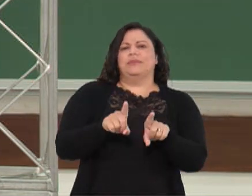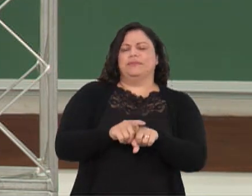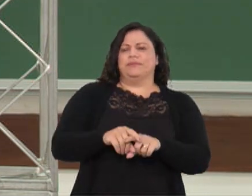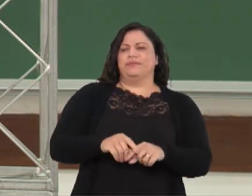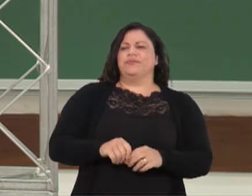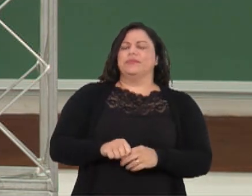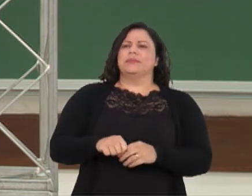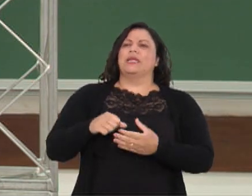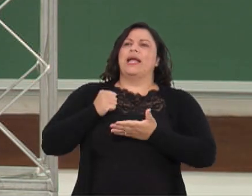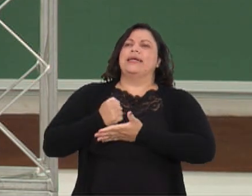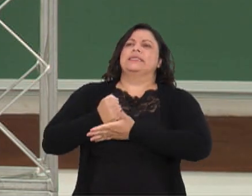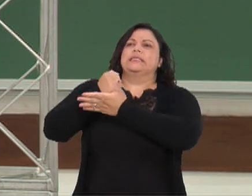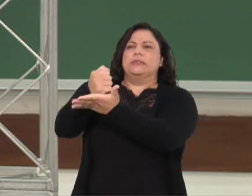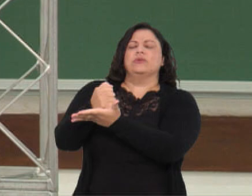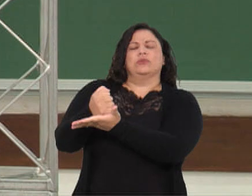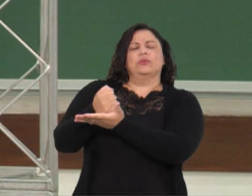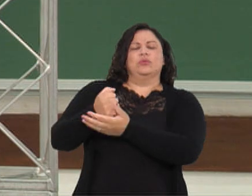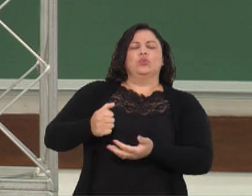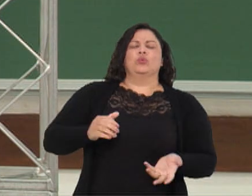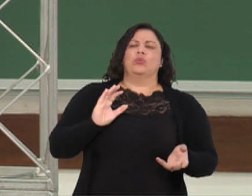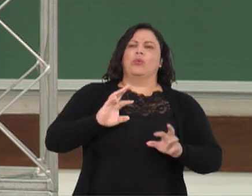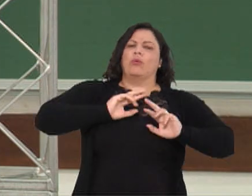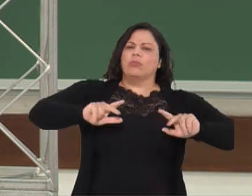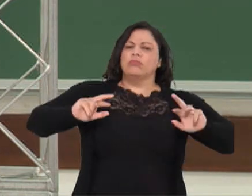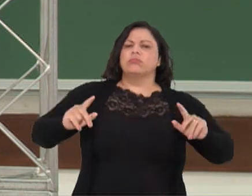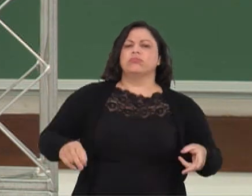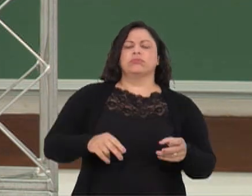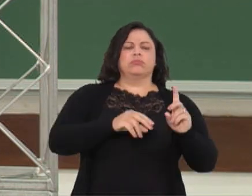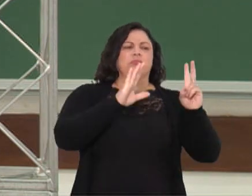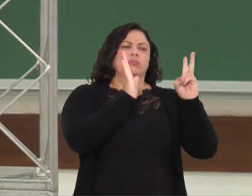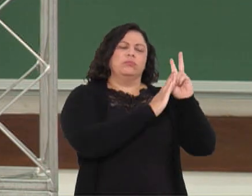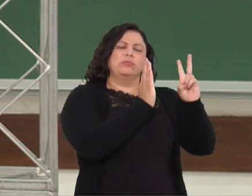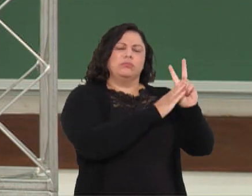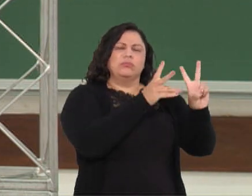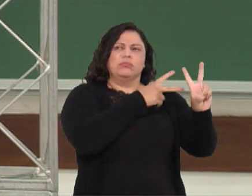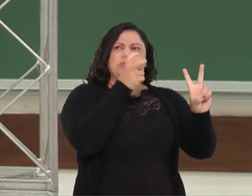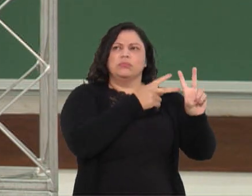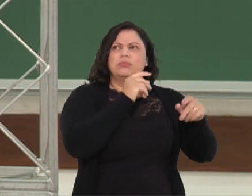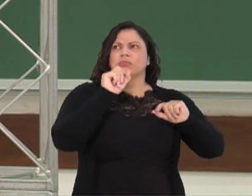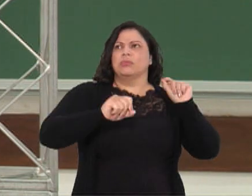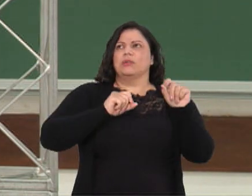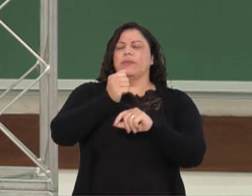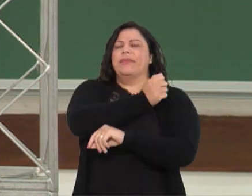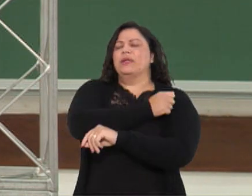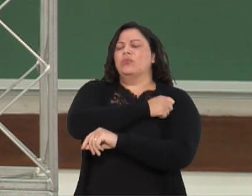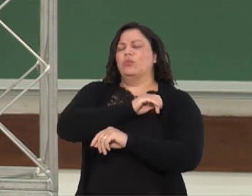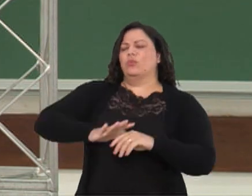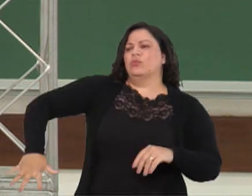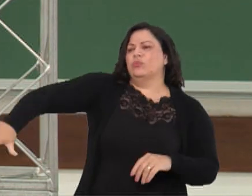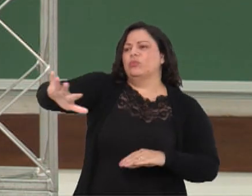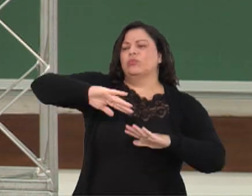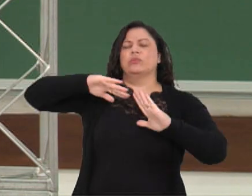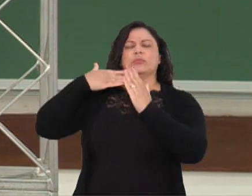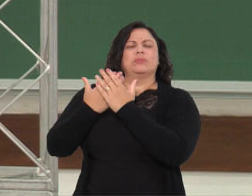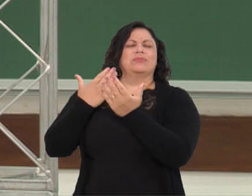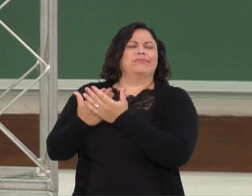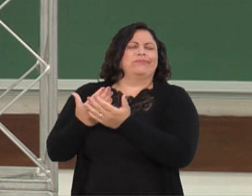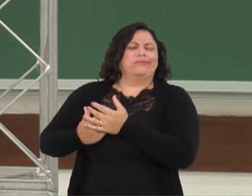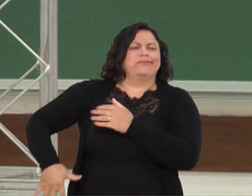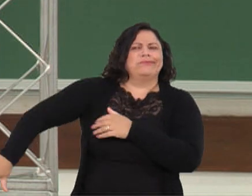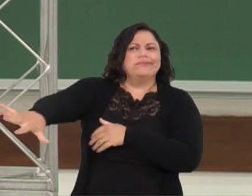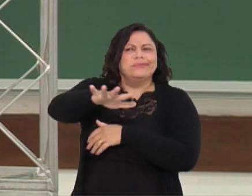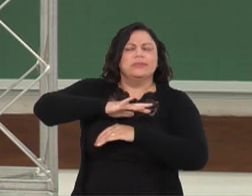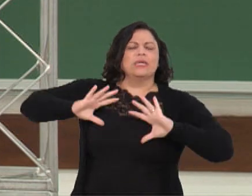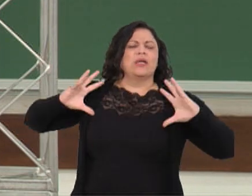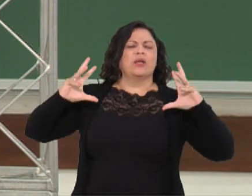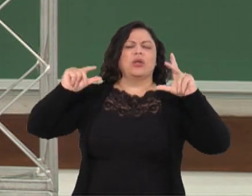cotas indígenas, cota para alunos de escola pública, dizendo que somos todos humanos, somos todos iguais e